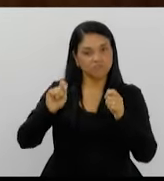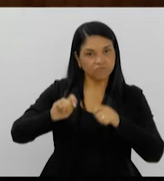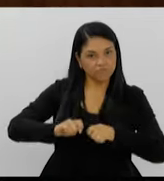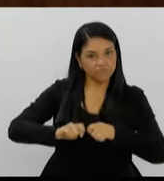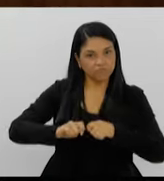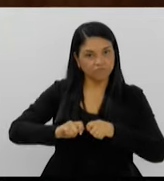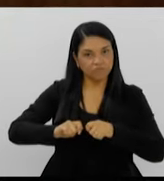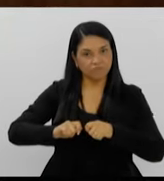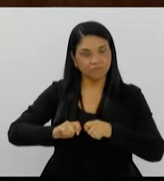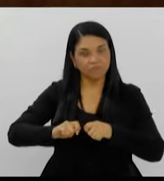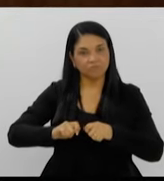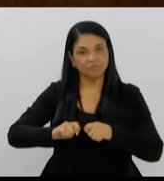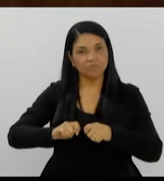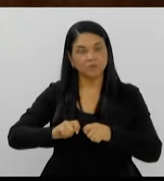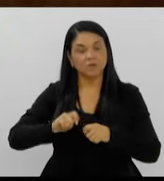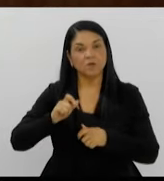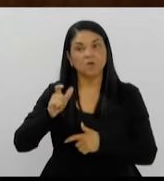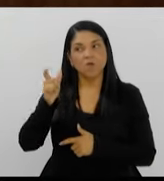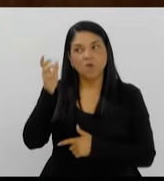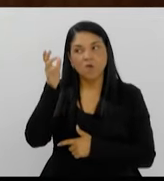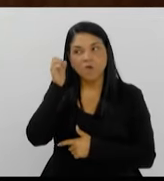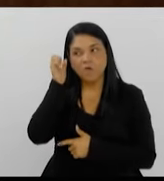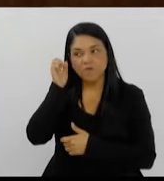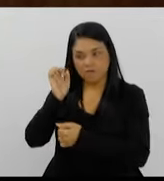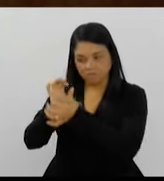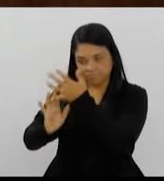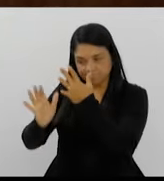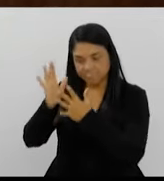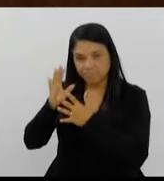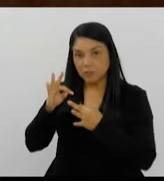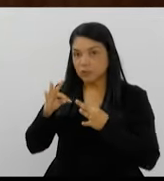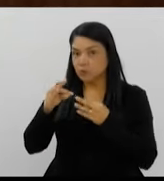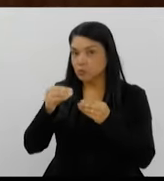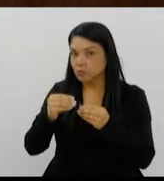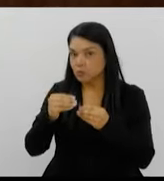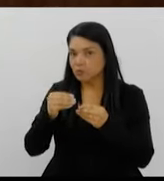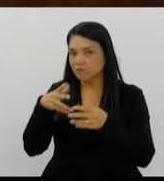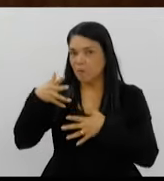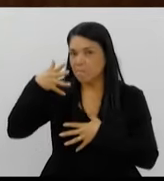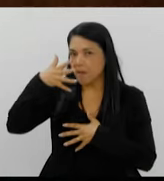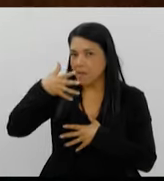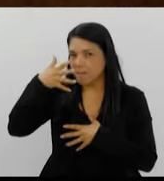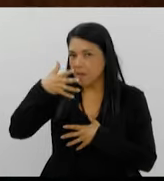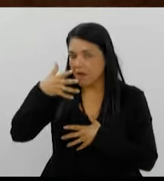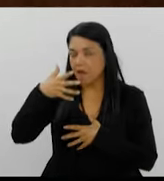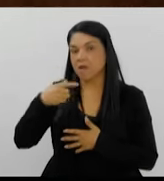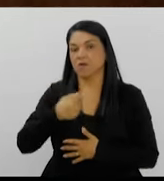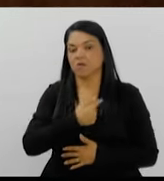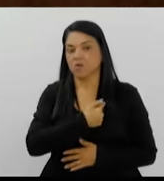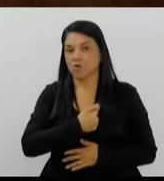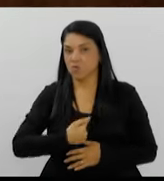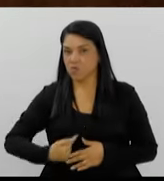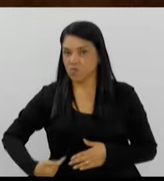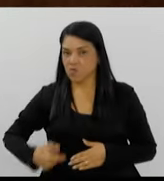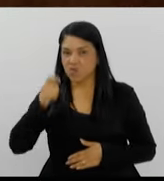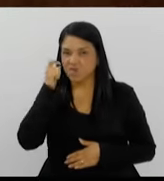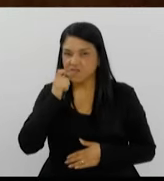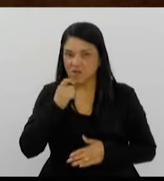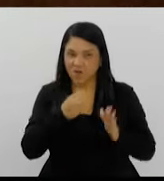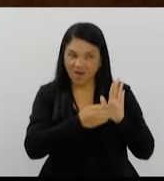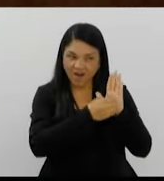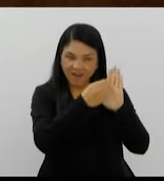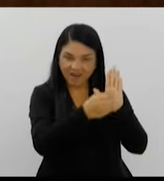ouvir atentamente tudo que foi falado que o governador não leve essas críticas para o